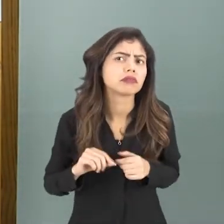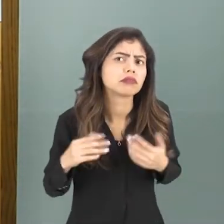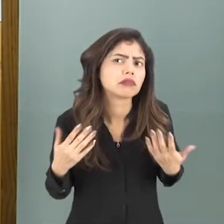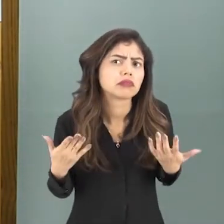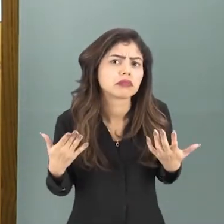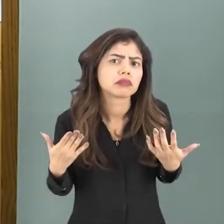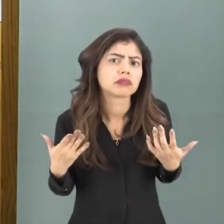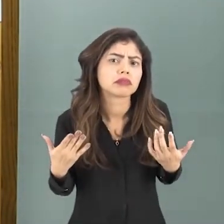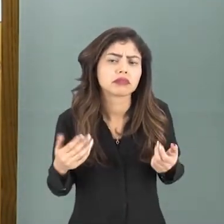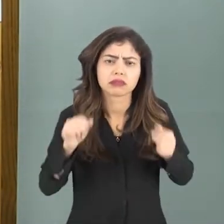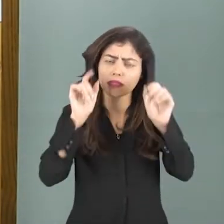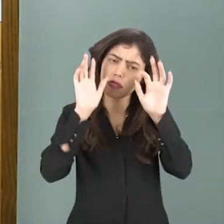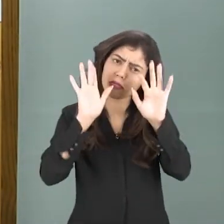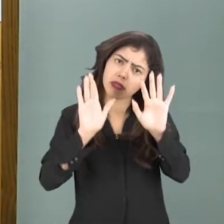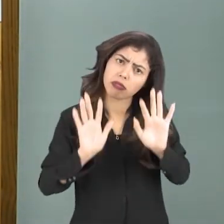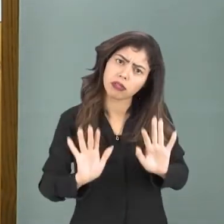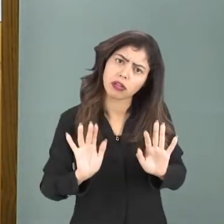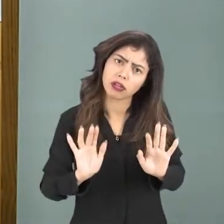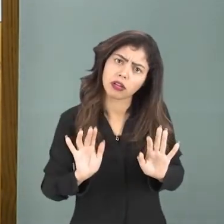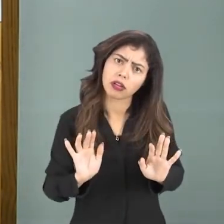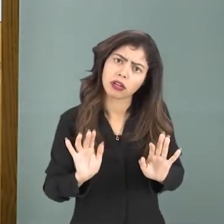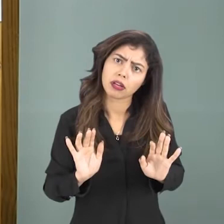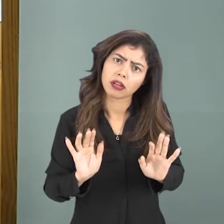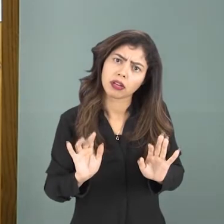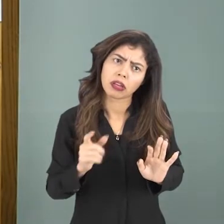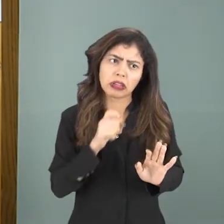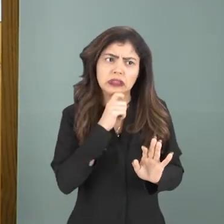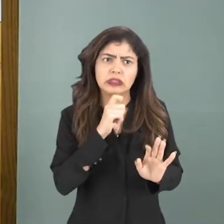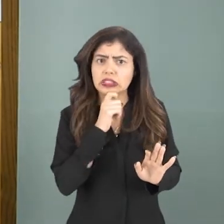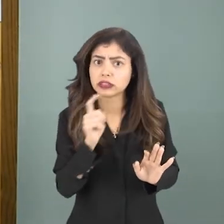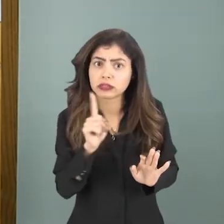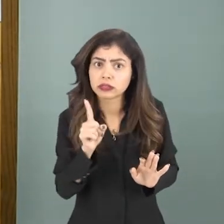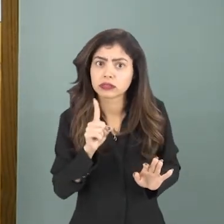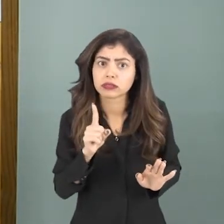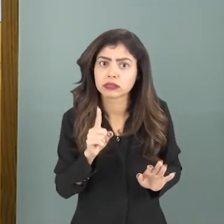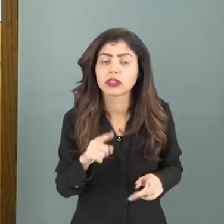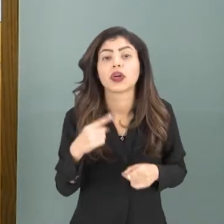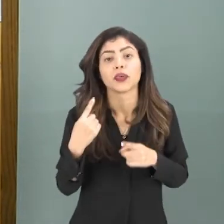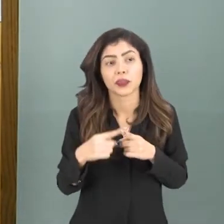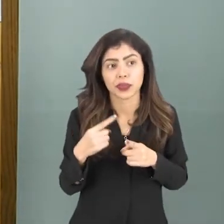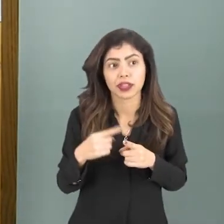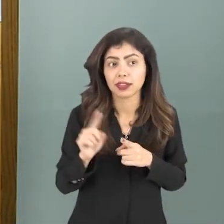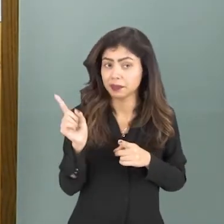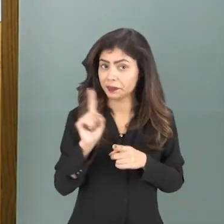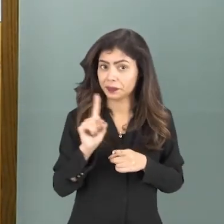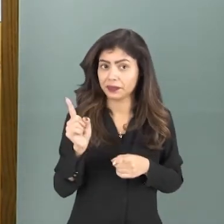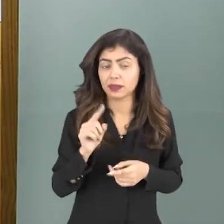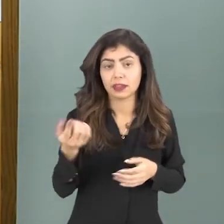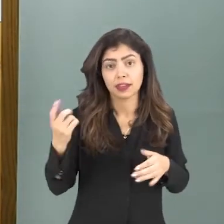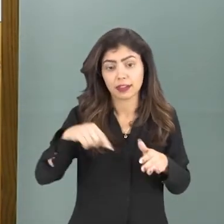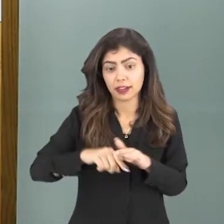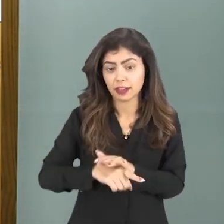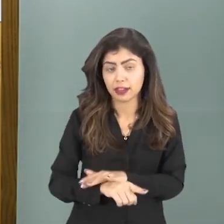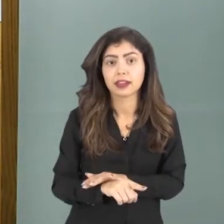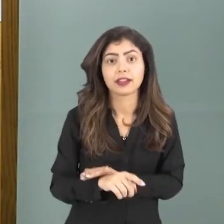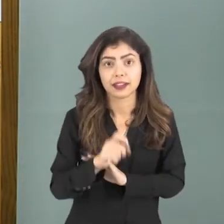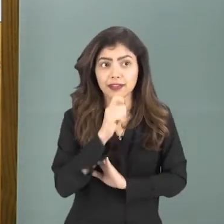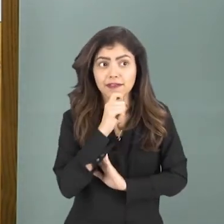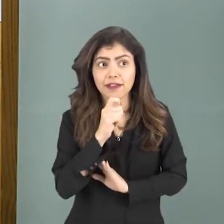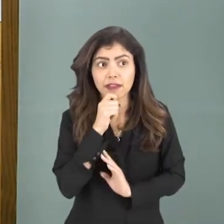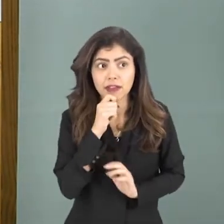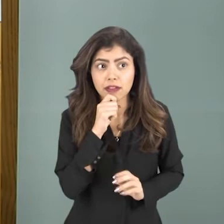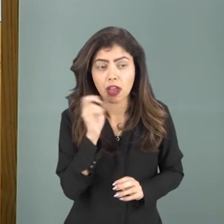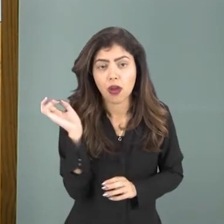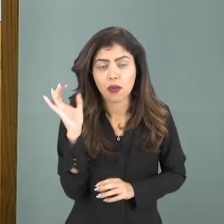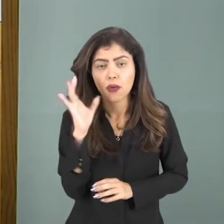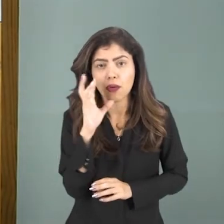construído com neve, será que não é muito gelado? Não, por incrível que pareça, dentro do iglu